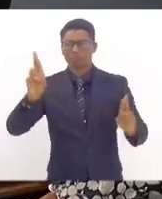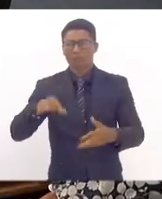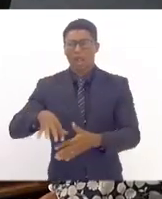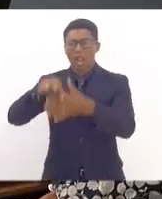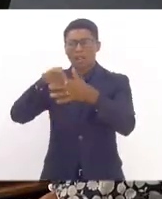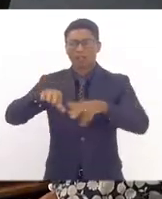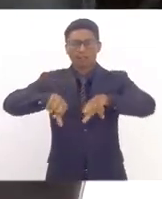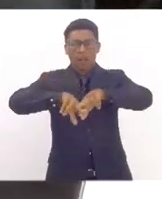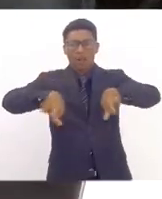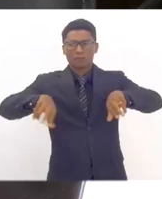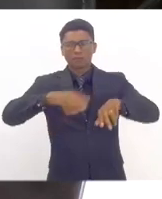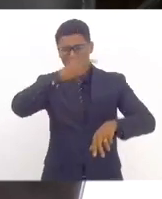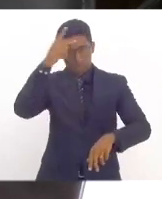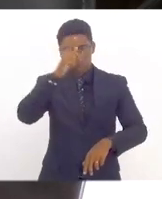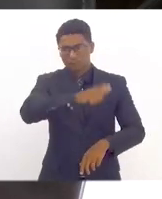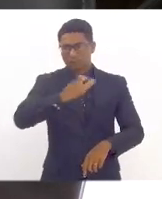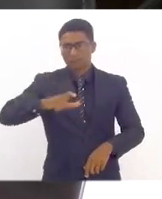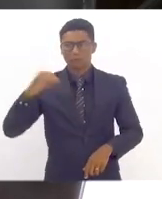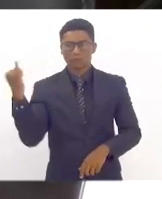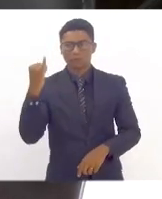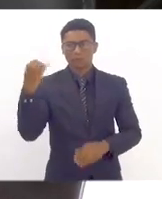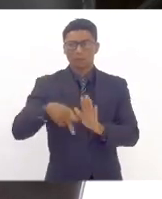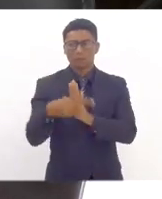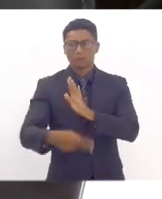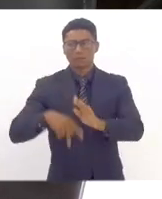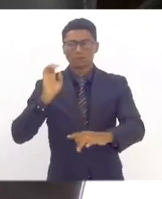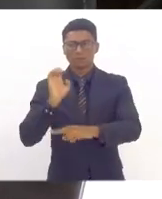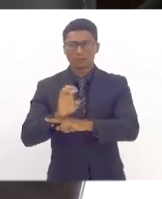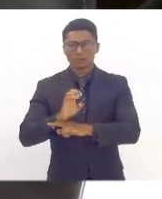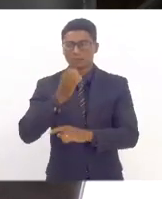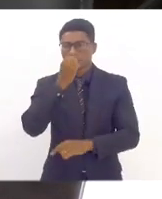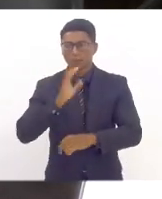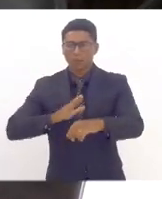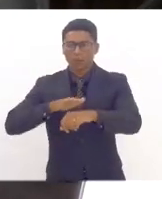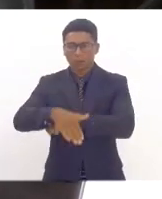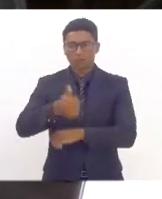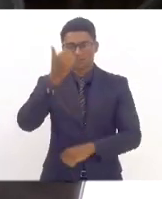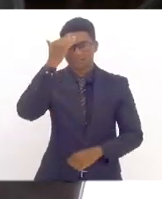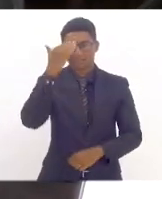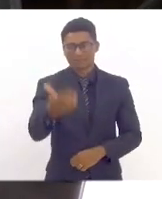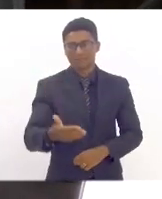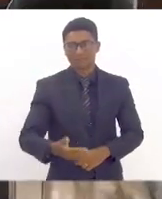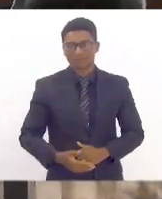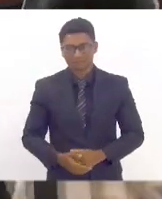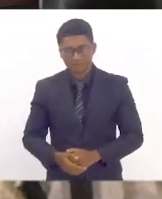tantas pessoas importantes da cultura do nosso Estado Boa noite obrigada